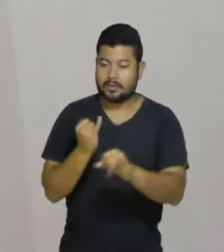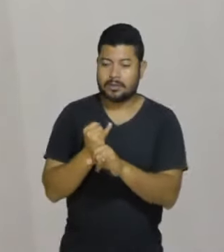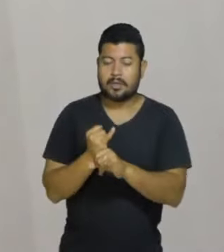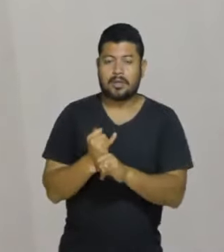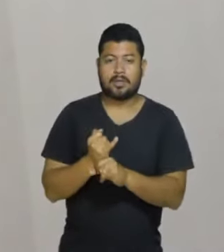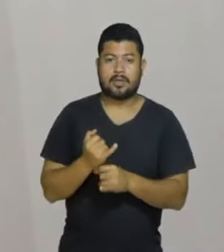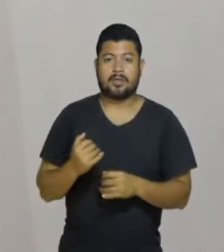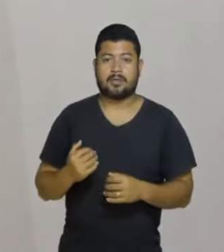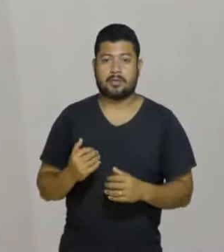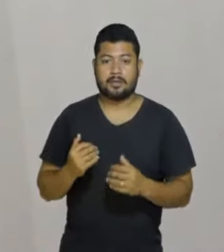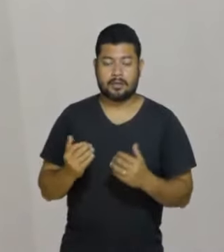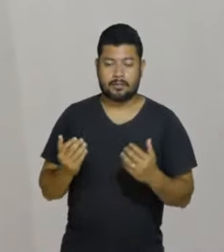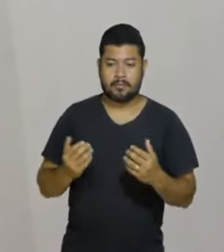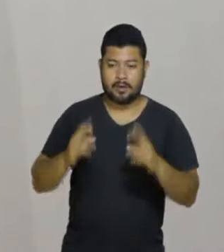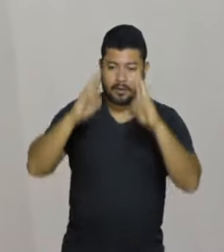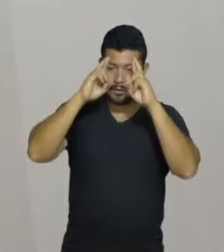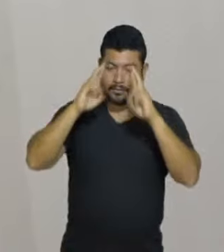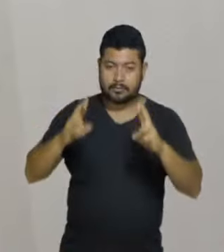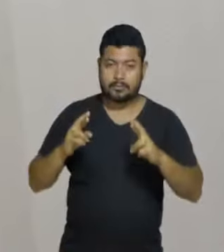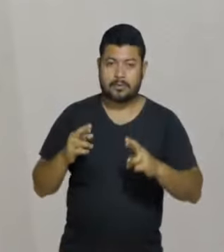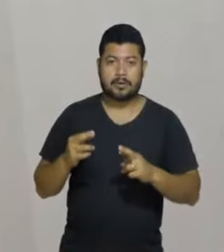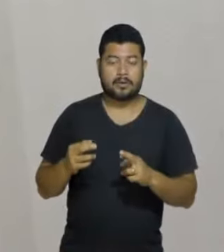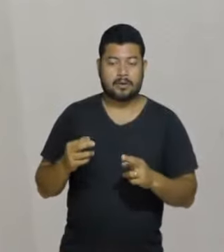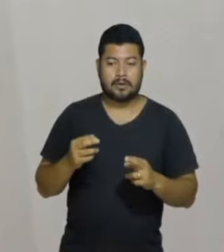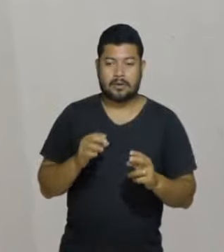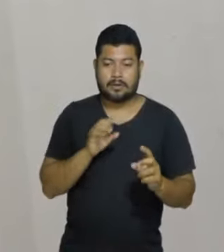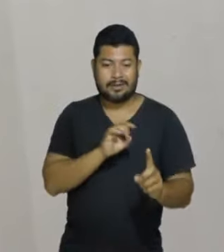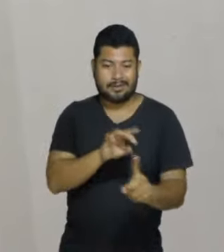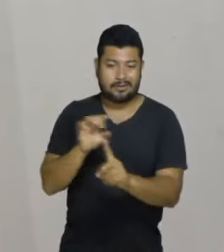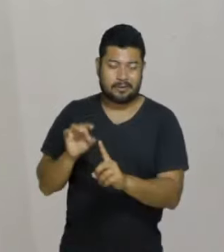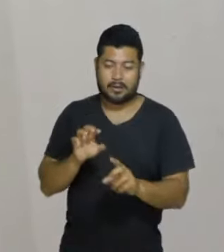à diversidade e para o diálogo construtivo.